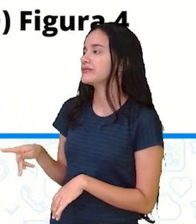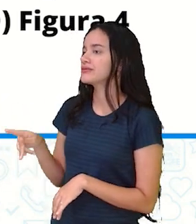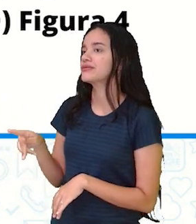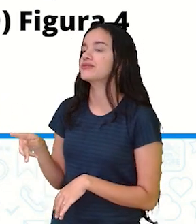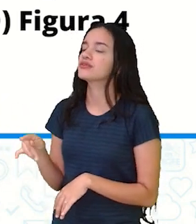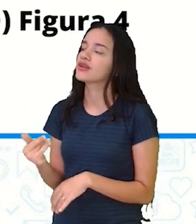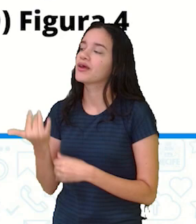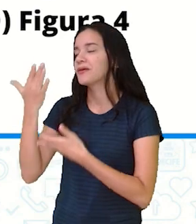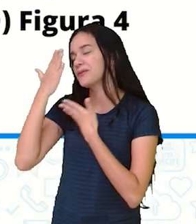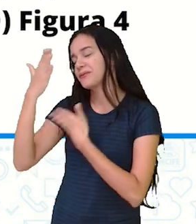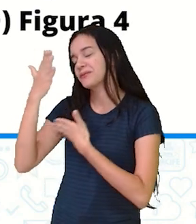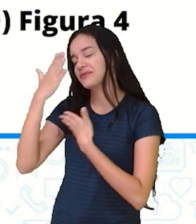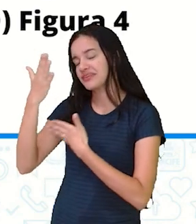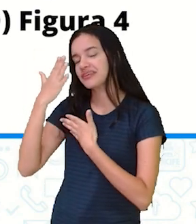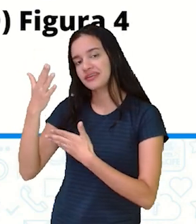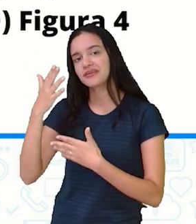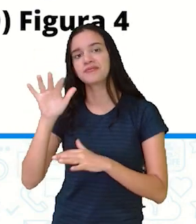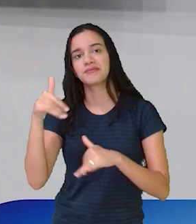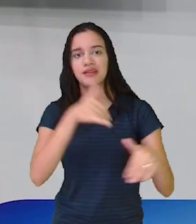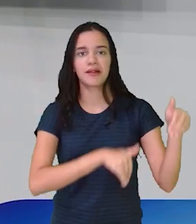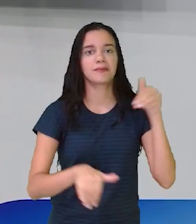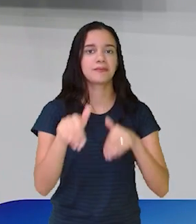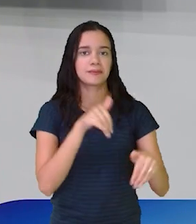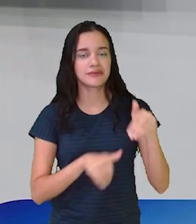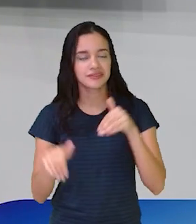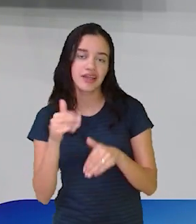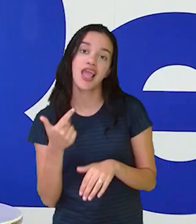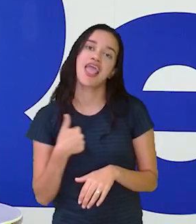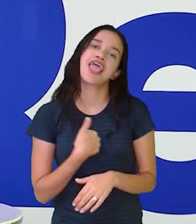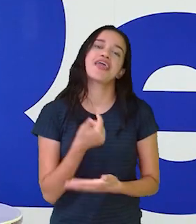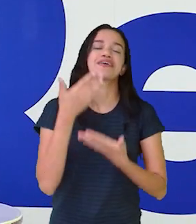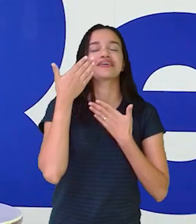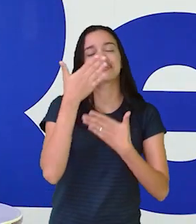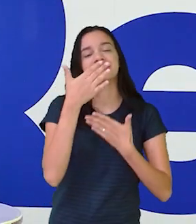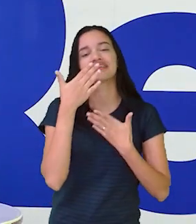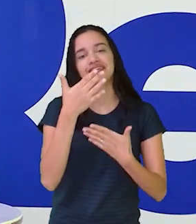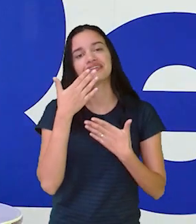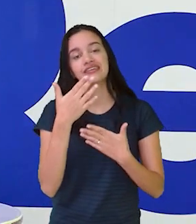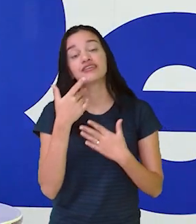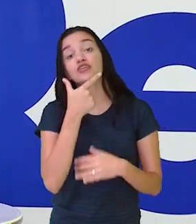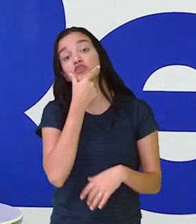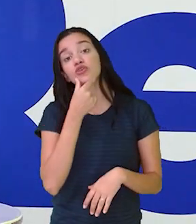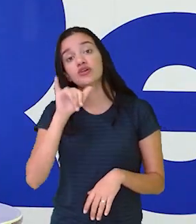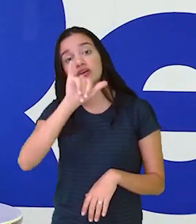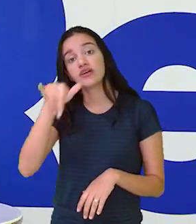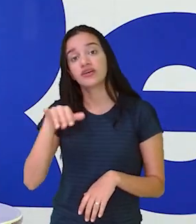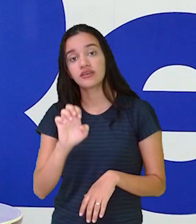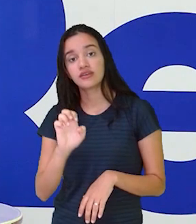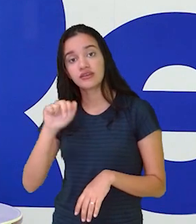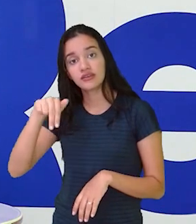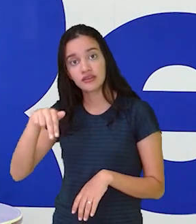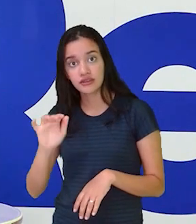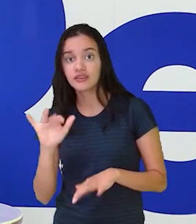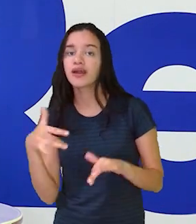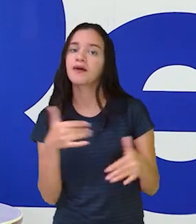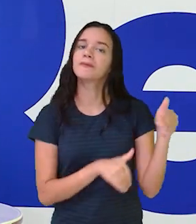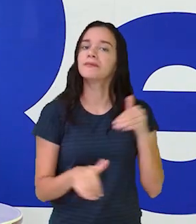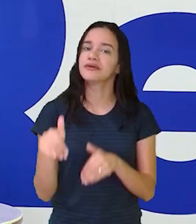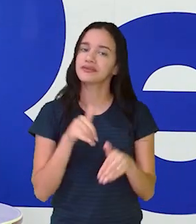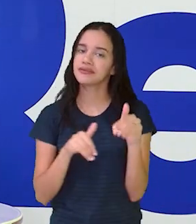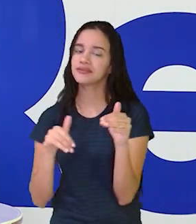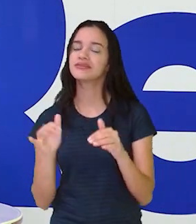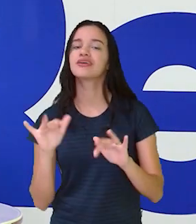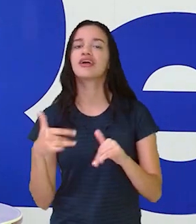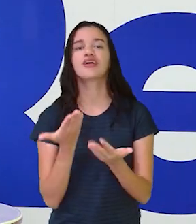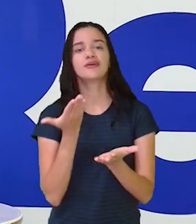Abigail, muito obrigada pela sua participação. Eu que agradeço, o Jean aqui participando, respondendo, deixar registrado que